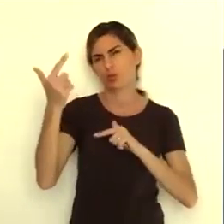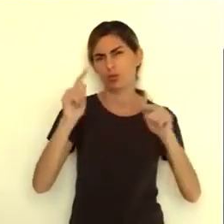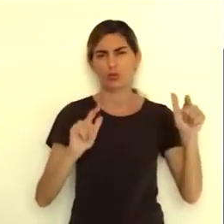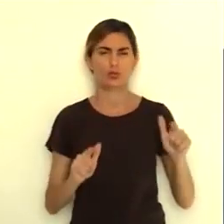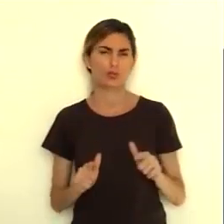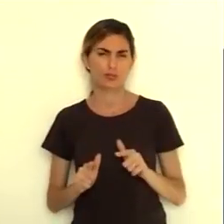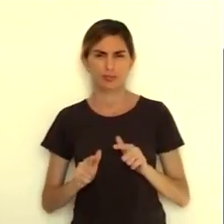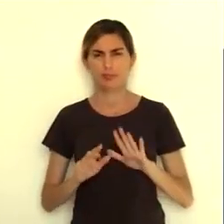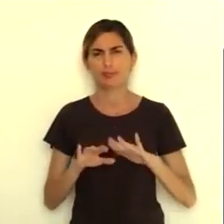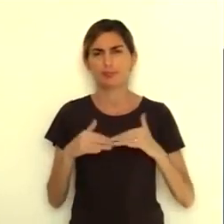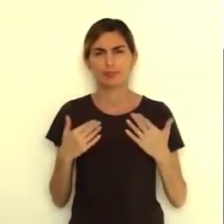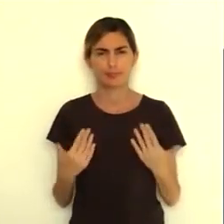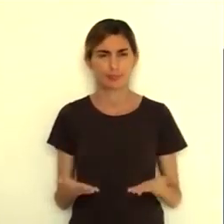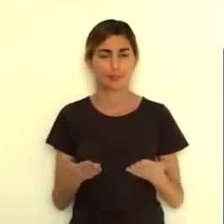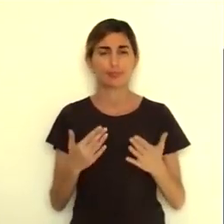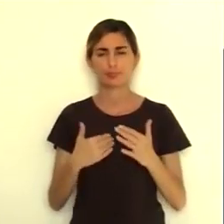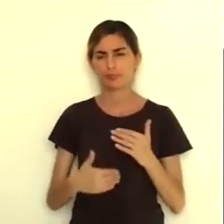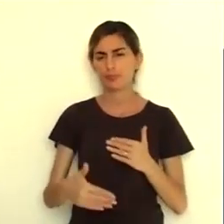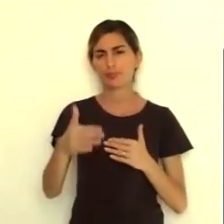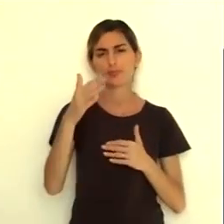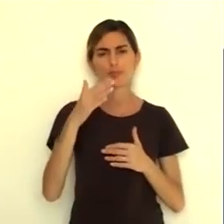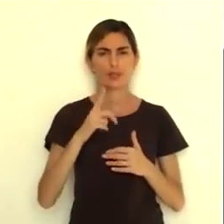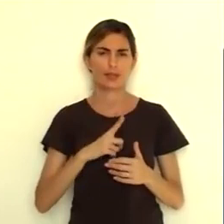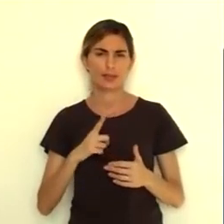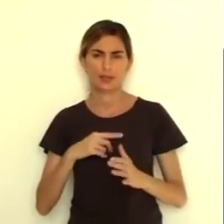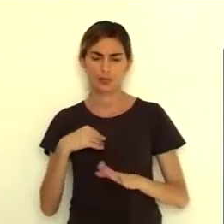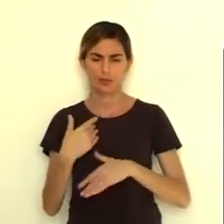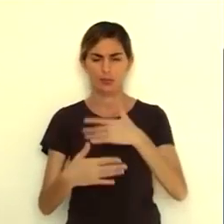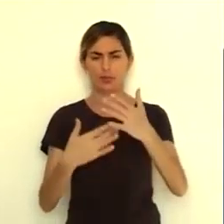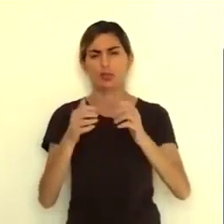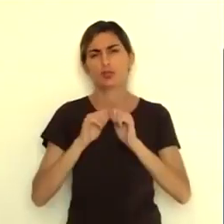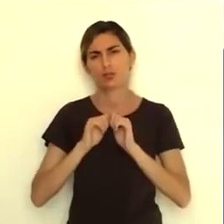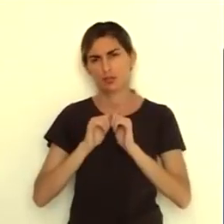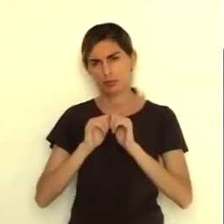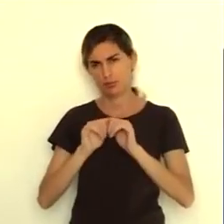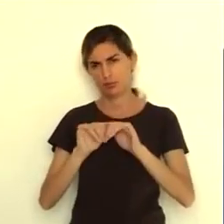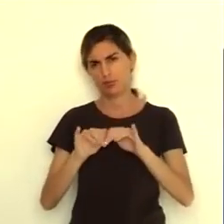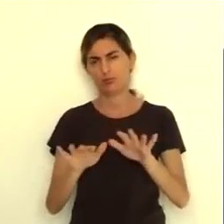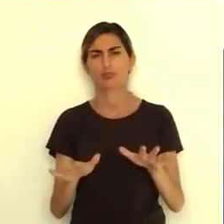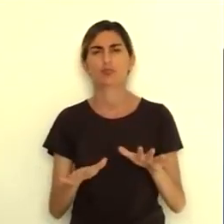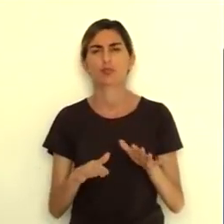outras configurações, né? E aí, a partir daí, a gente vai ter o processo